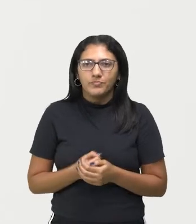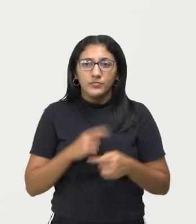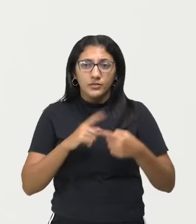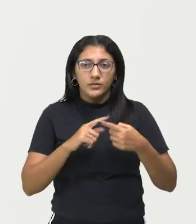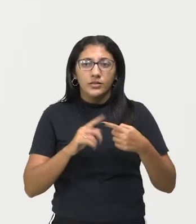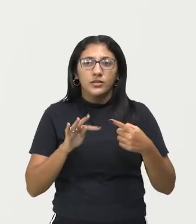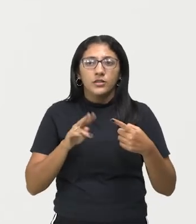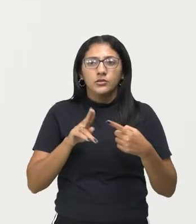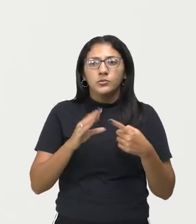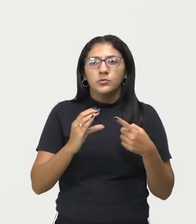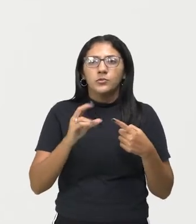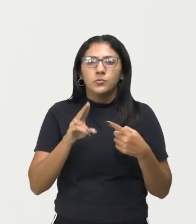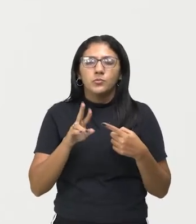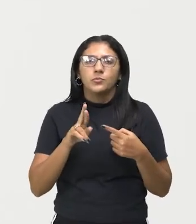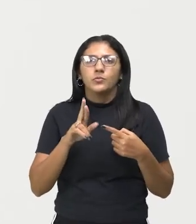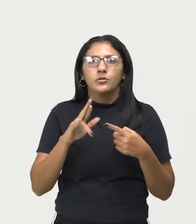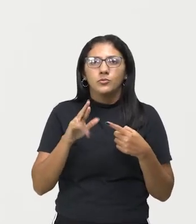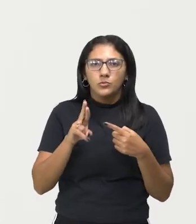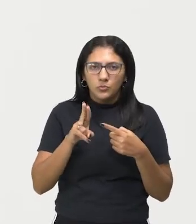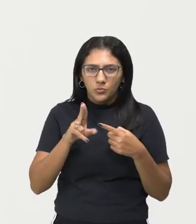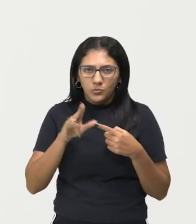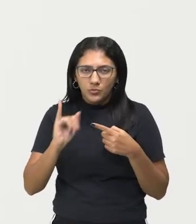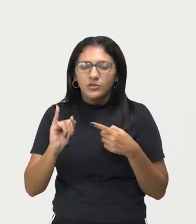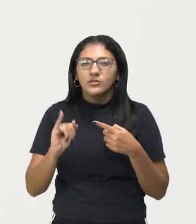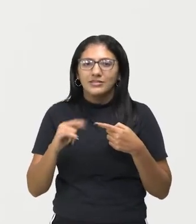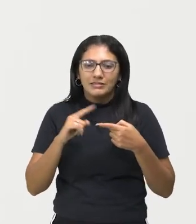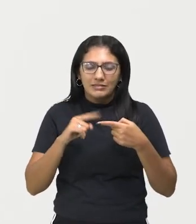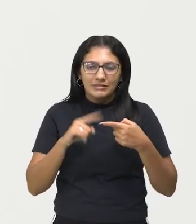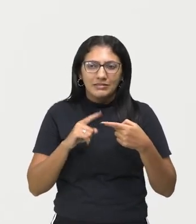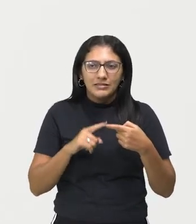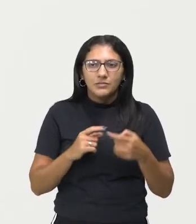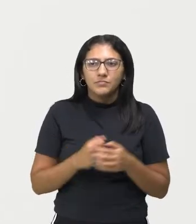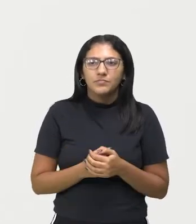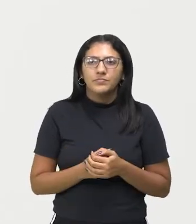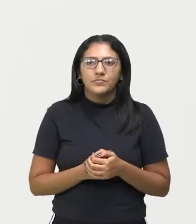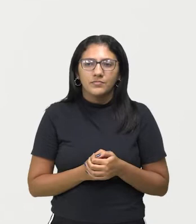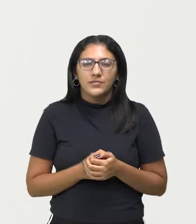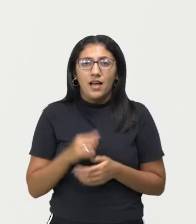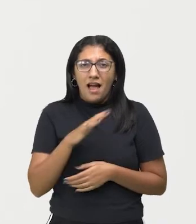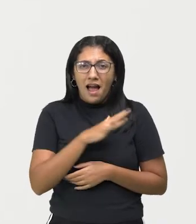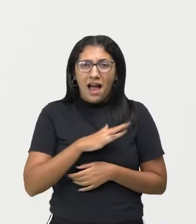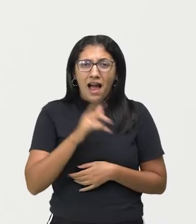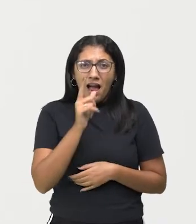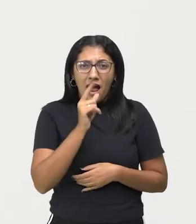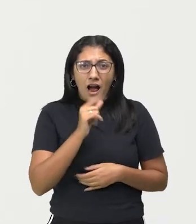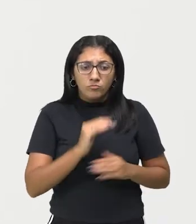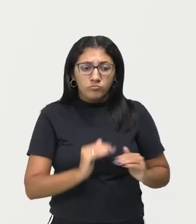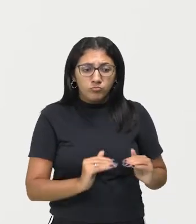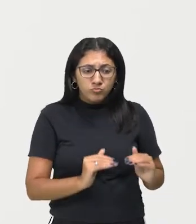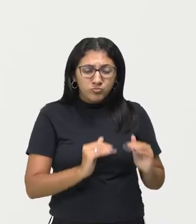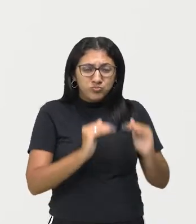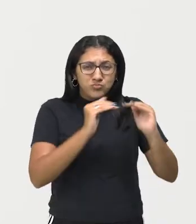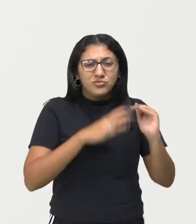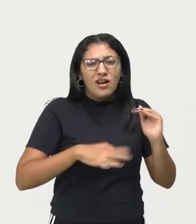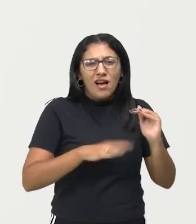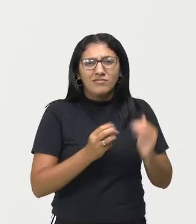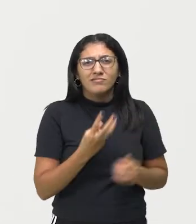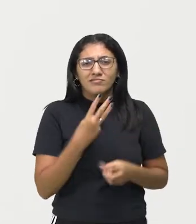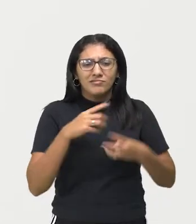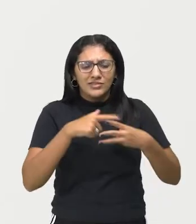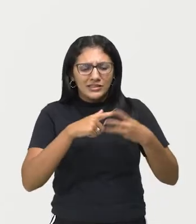de Tucuruí, que fica no Rio Tocantins, ela inundou parte de 3 reservas indígenas. E